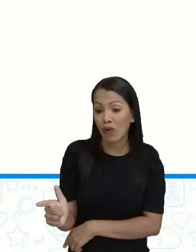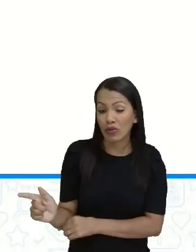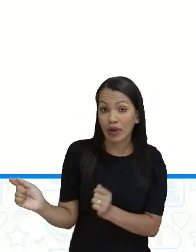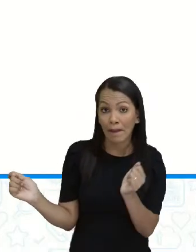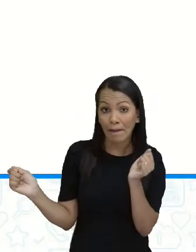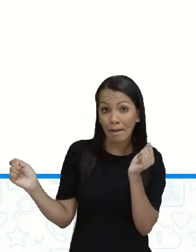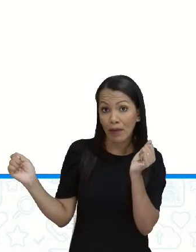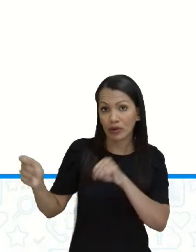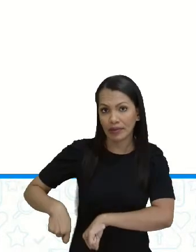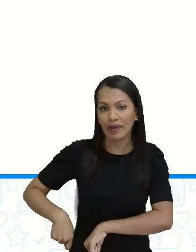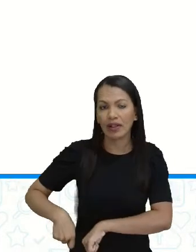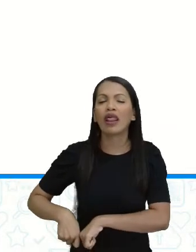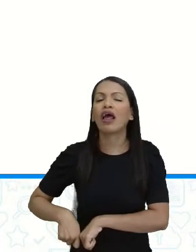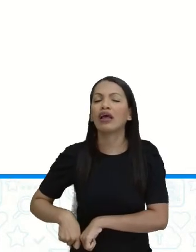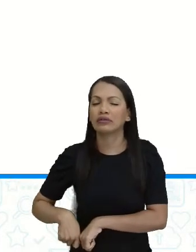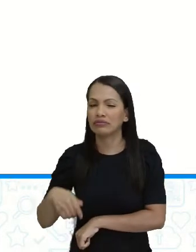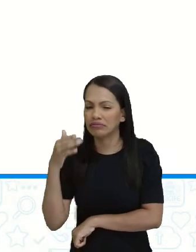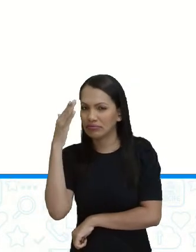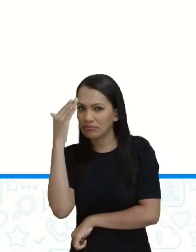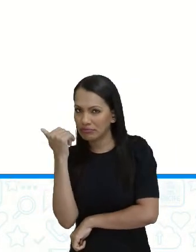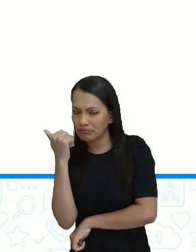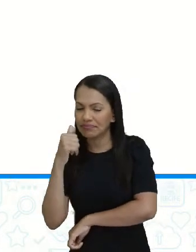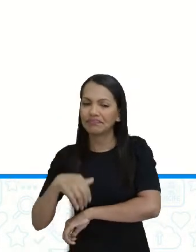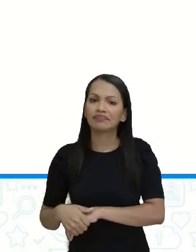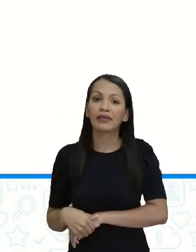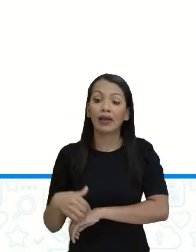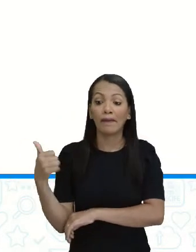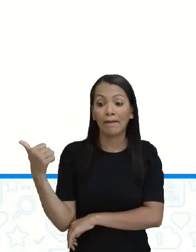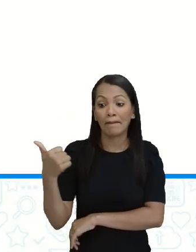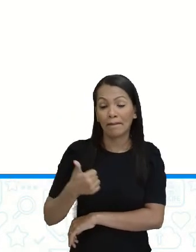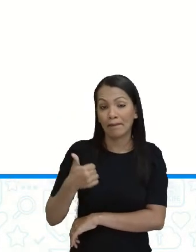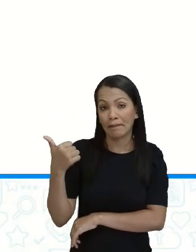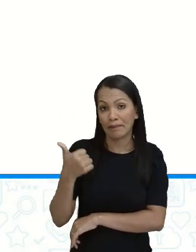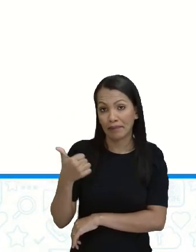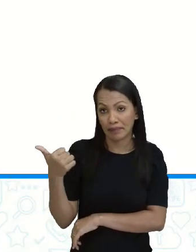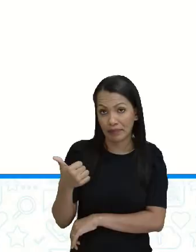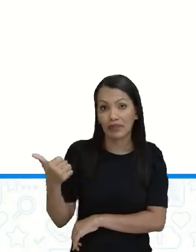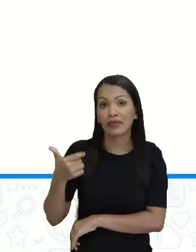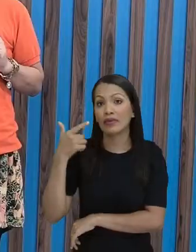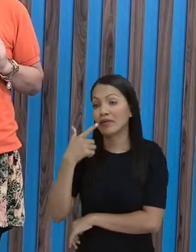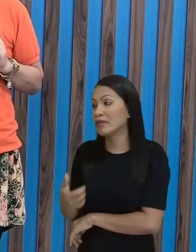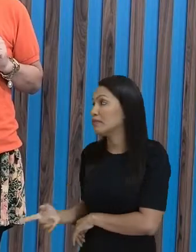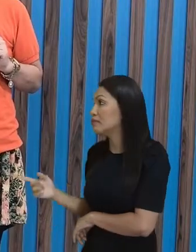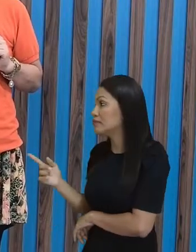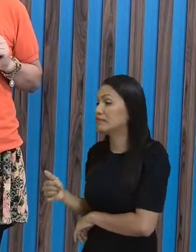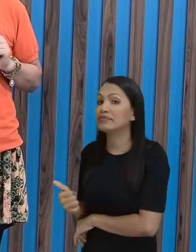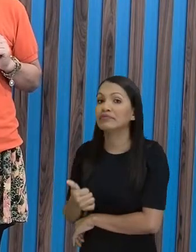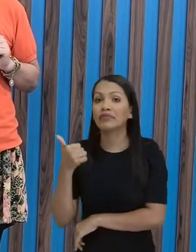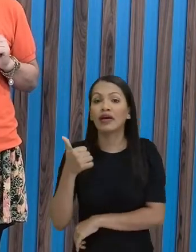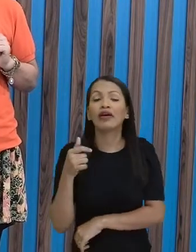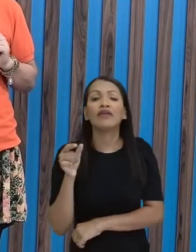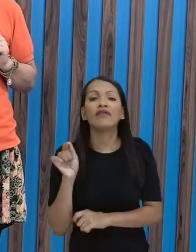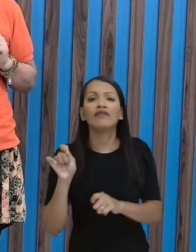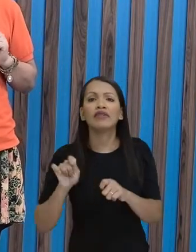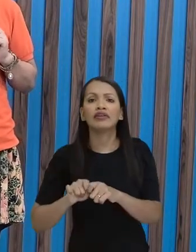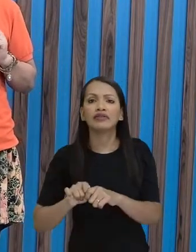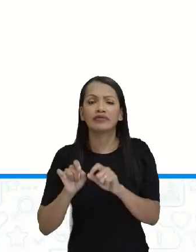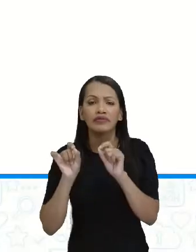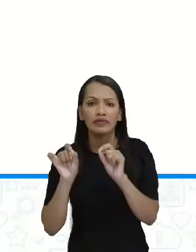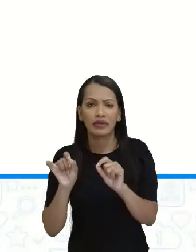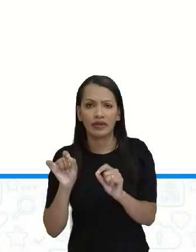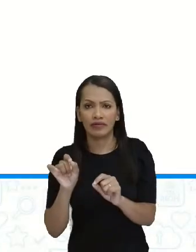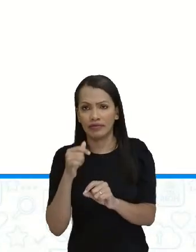aí. Primeiro, a professora Josi colocou aqui para a gente resolver justamente fazendo a contagem. Olha aí,